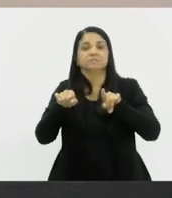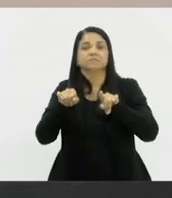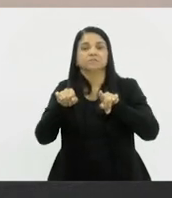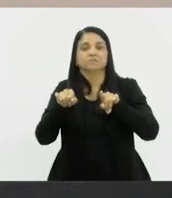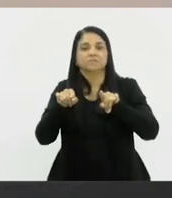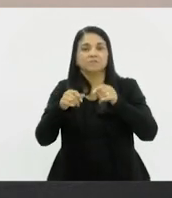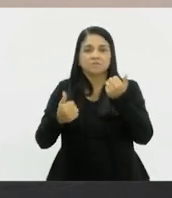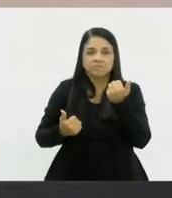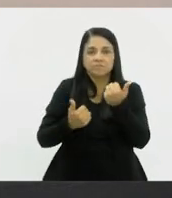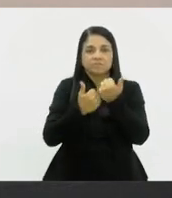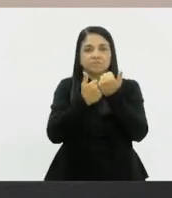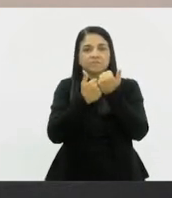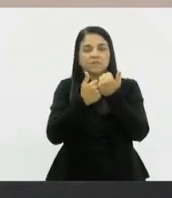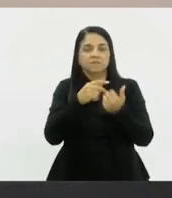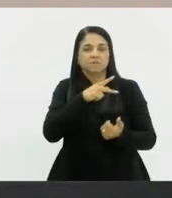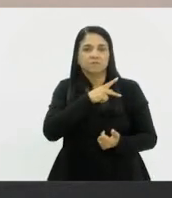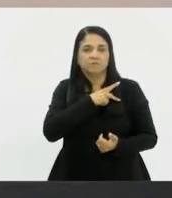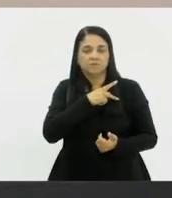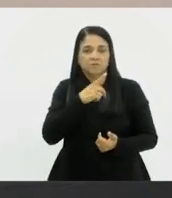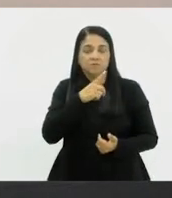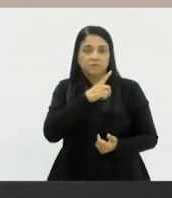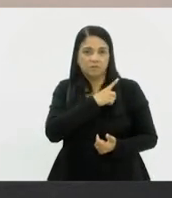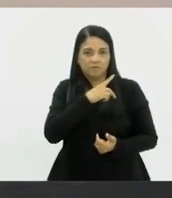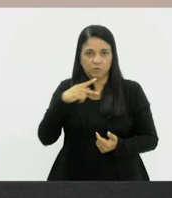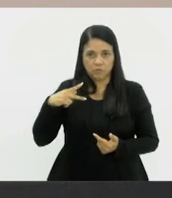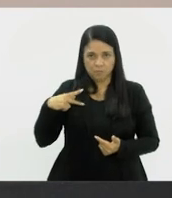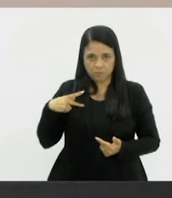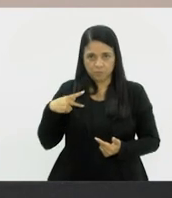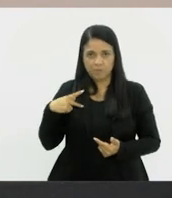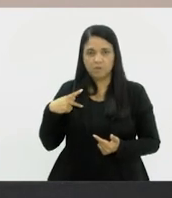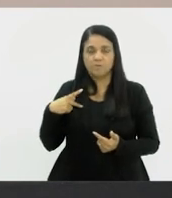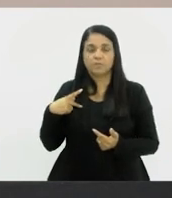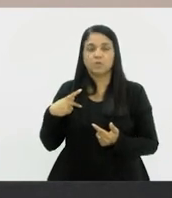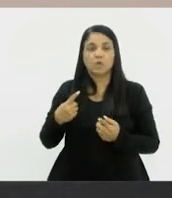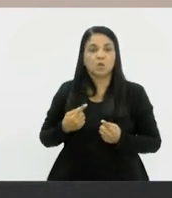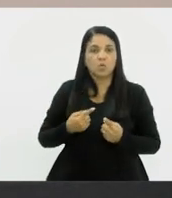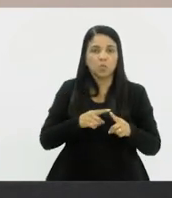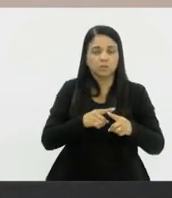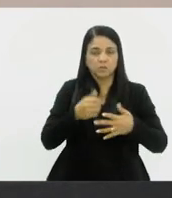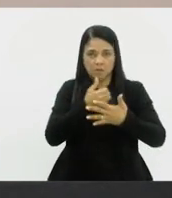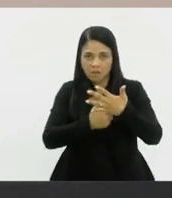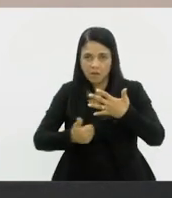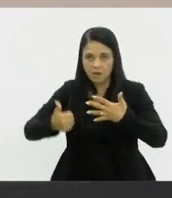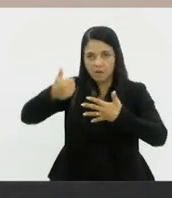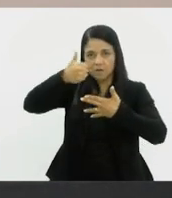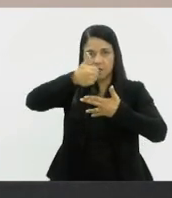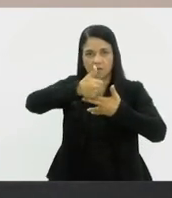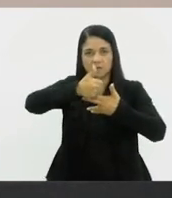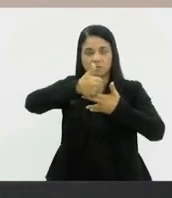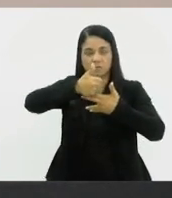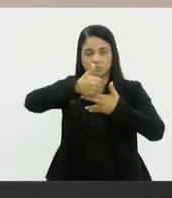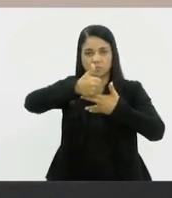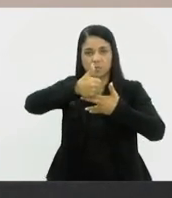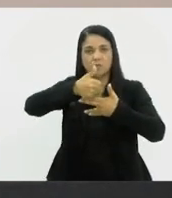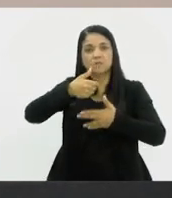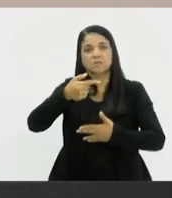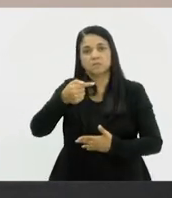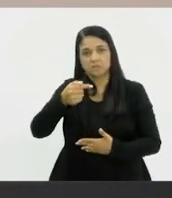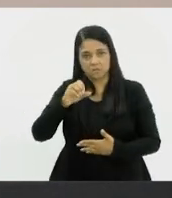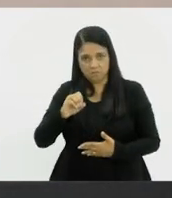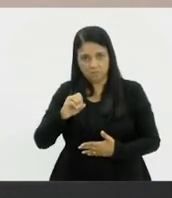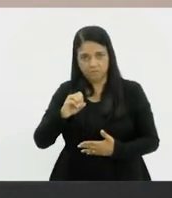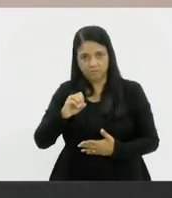ação da Defensoria contra a a cláusula súmula 70 a súmula melhor dizendo a súmula